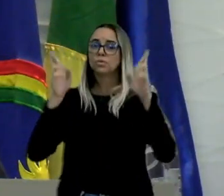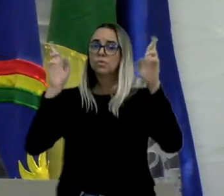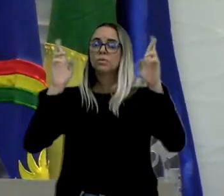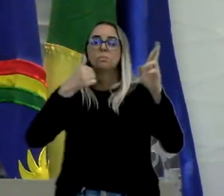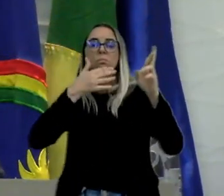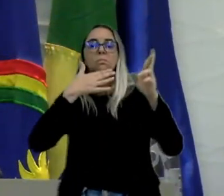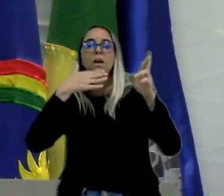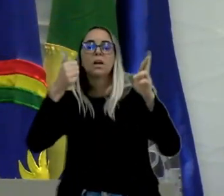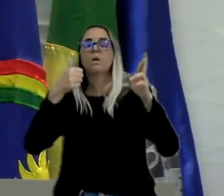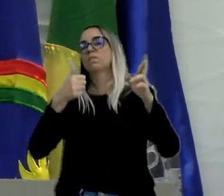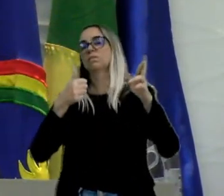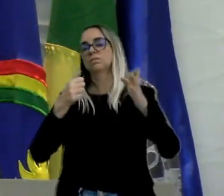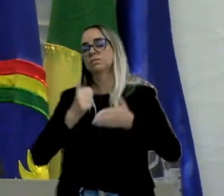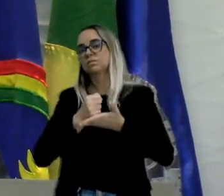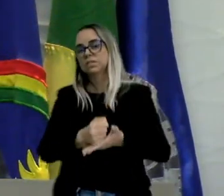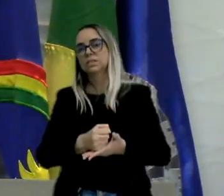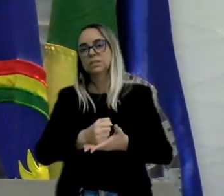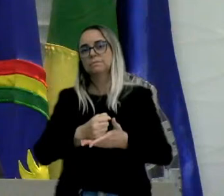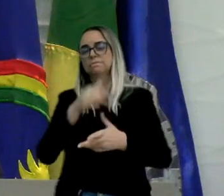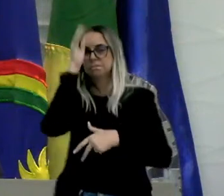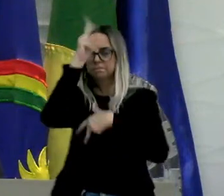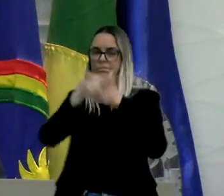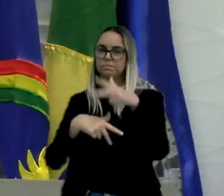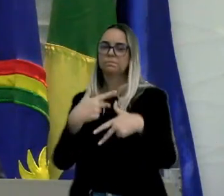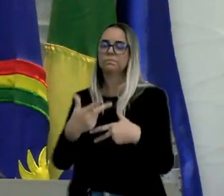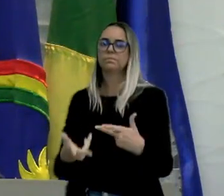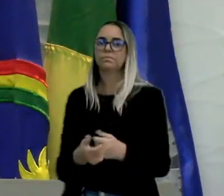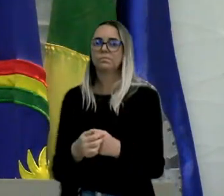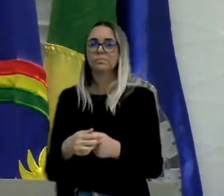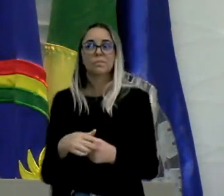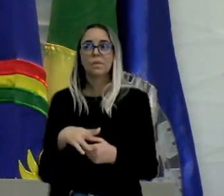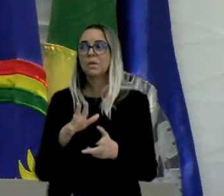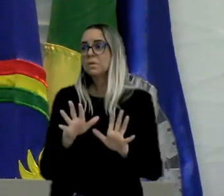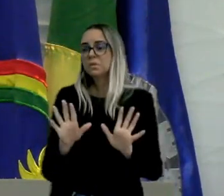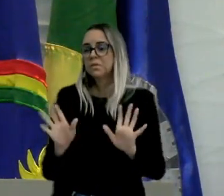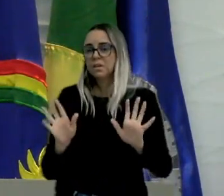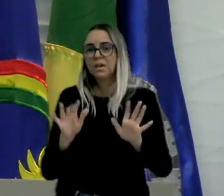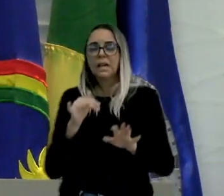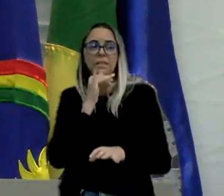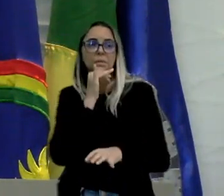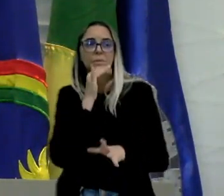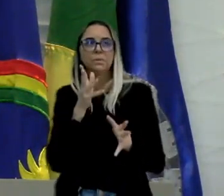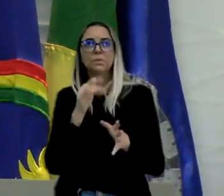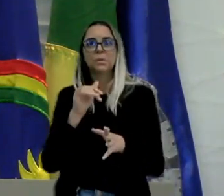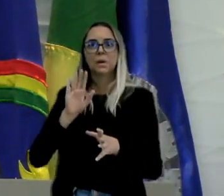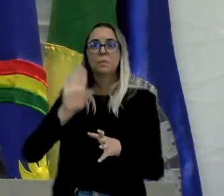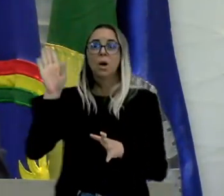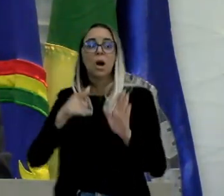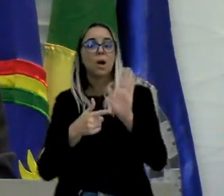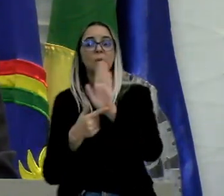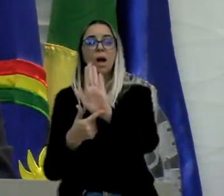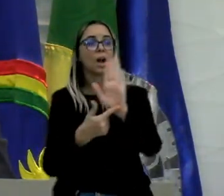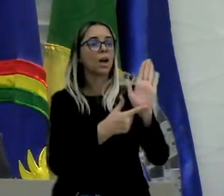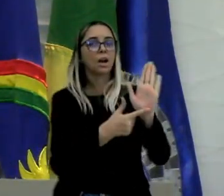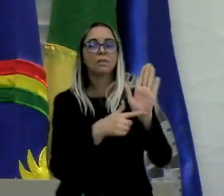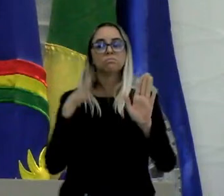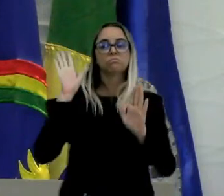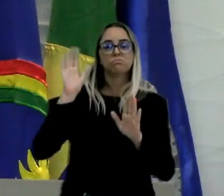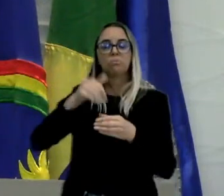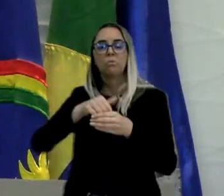bamento que tenha condições não adianta vir com com propaganda eleitoreira não tem que fazer e continuar quanto ao Vereador